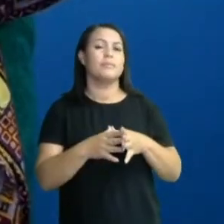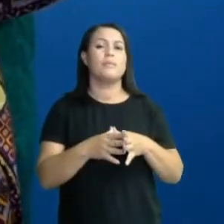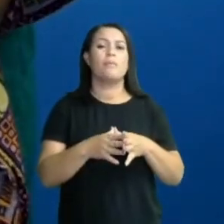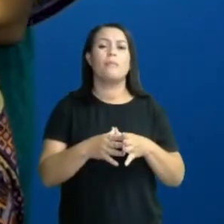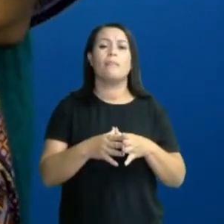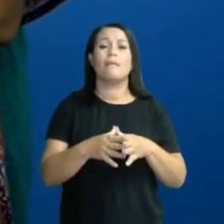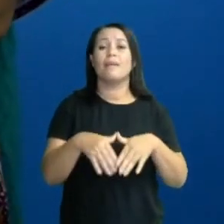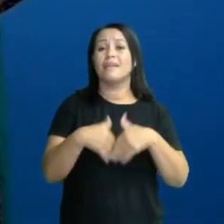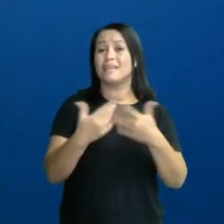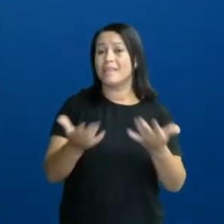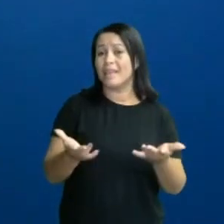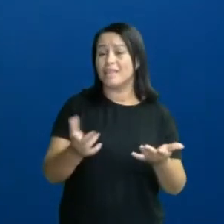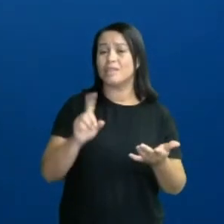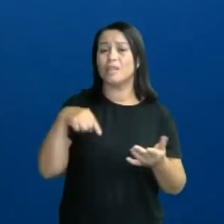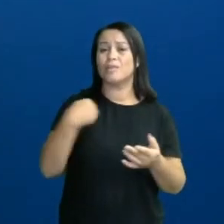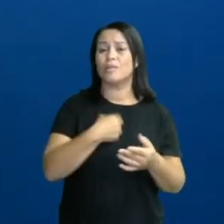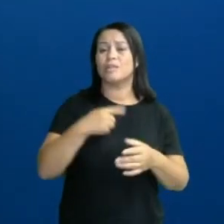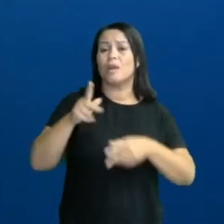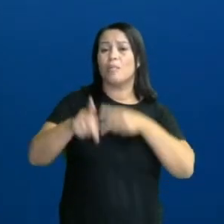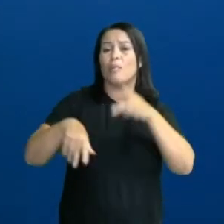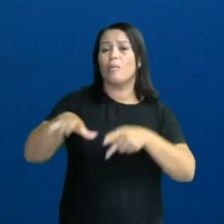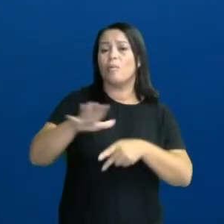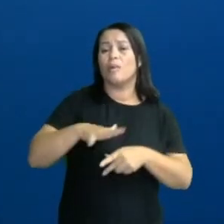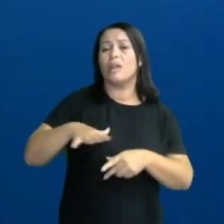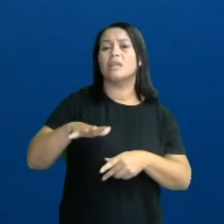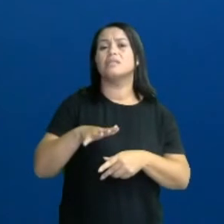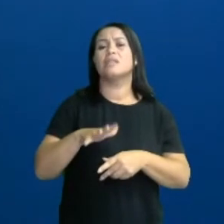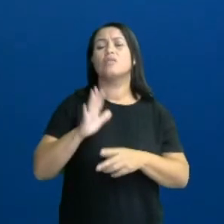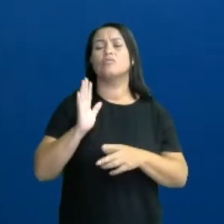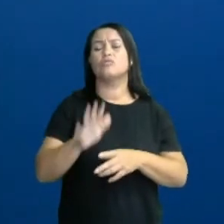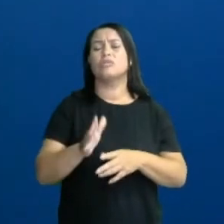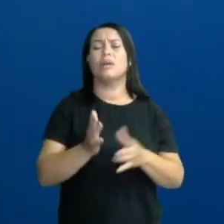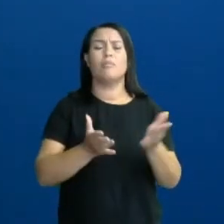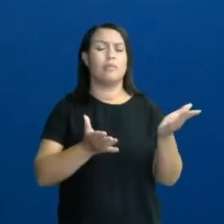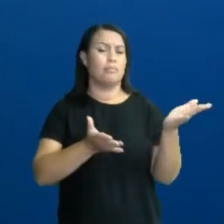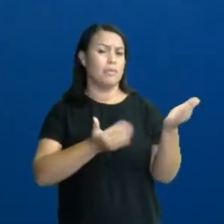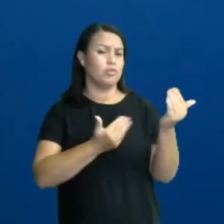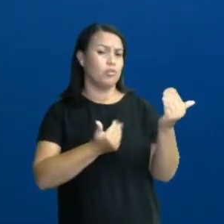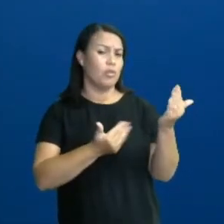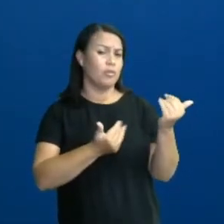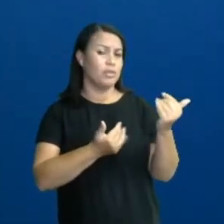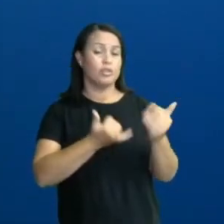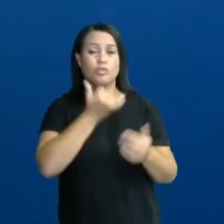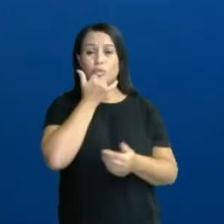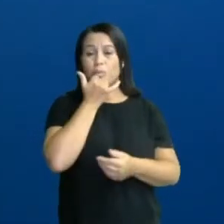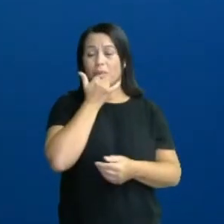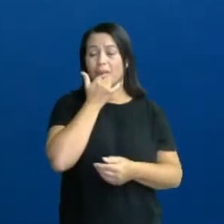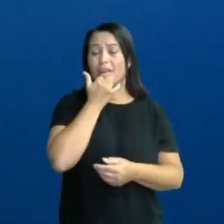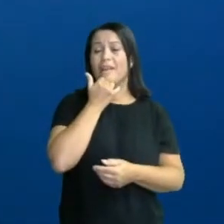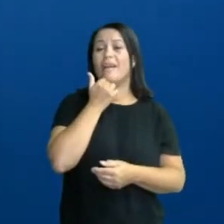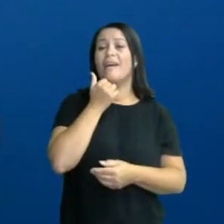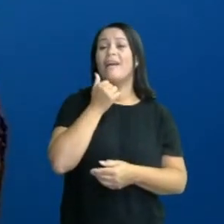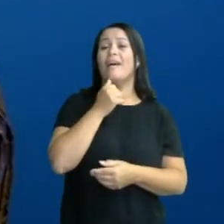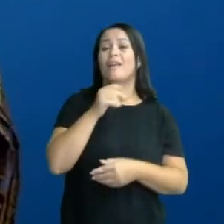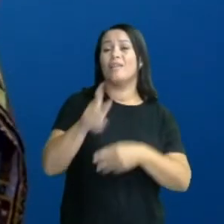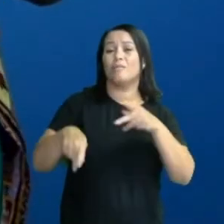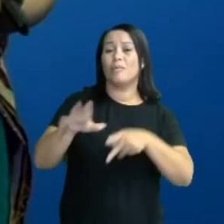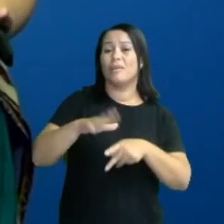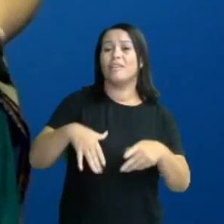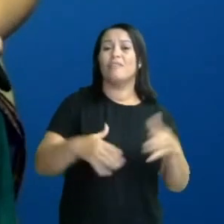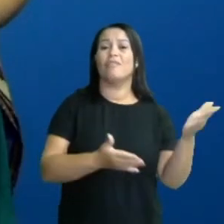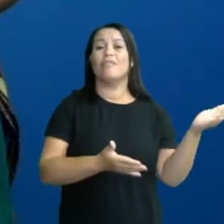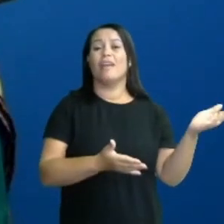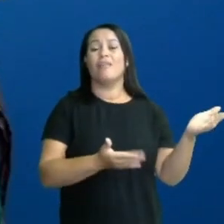E é isso, né? A nossa população ela vem se tornando mais jovem ou ela vem se tornando mais velha, ela está